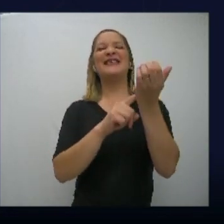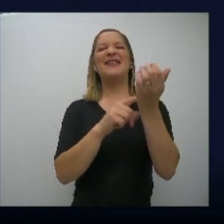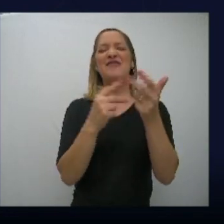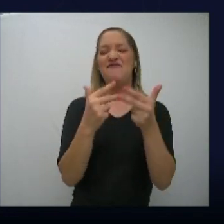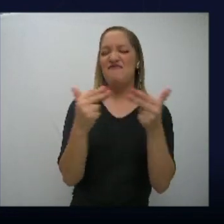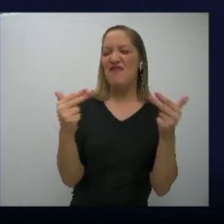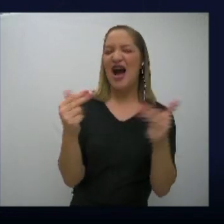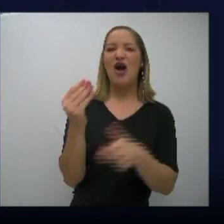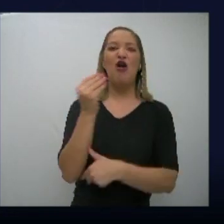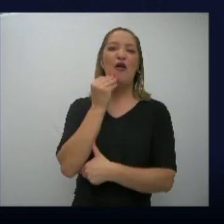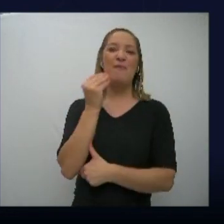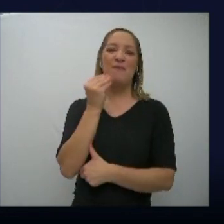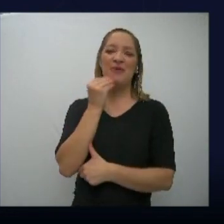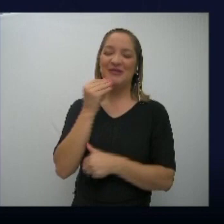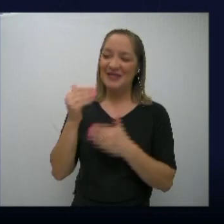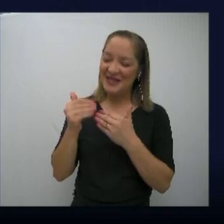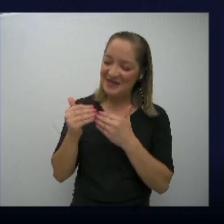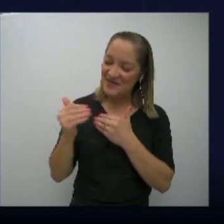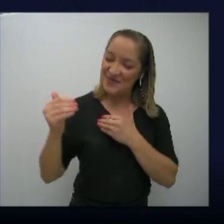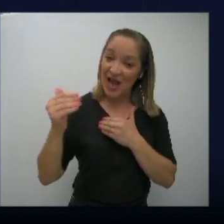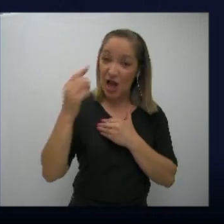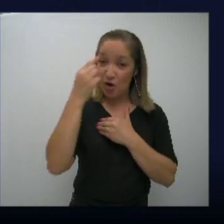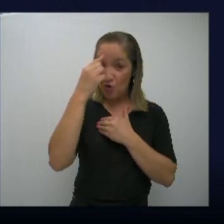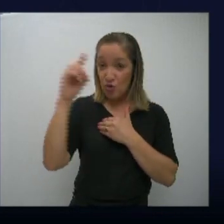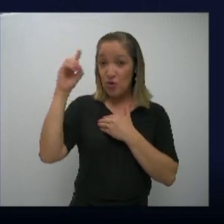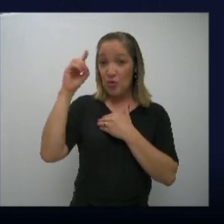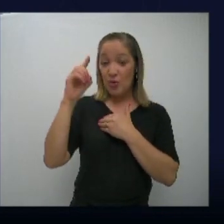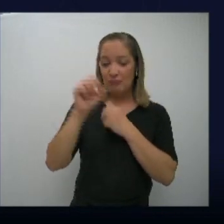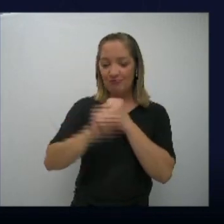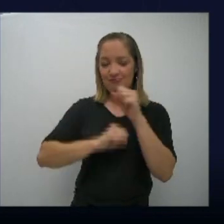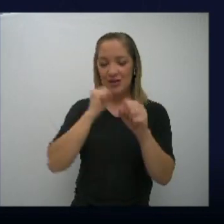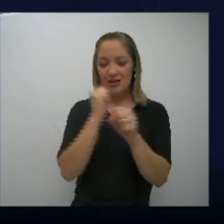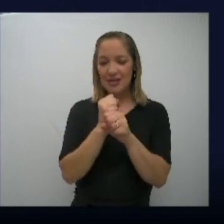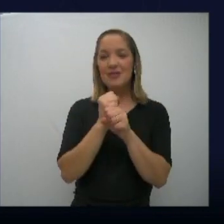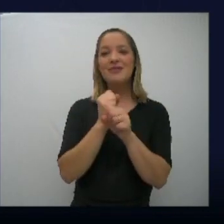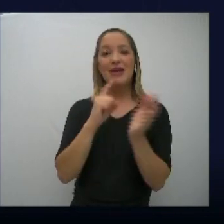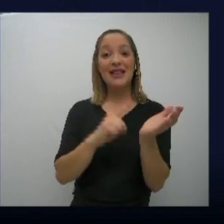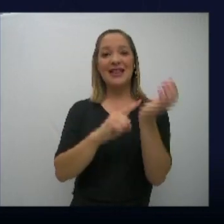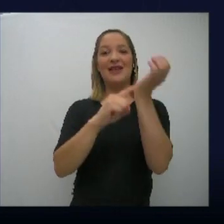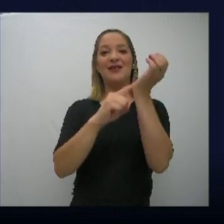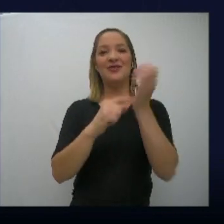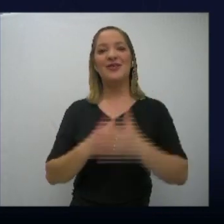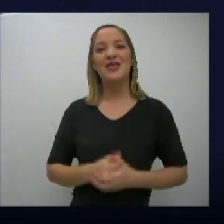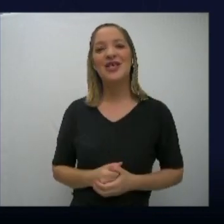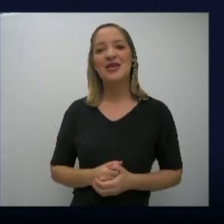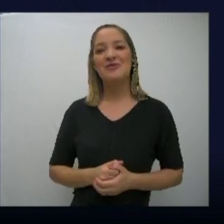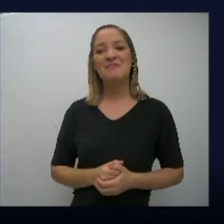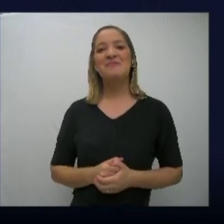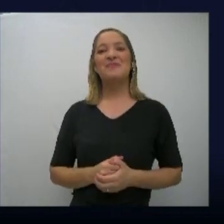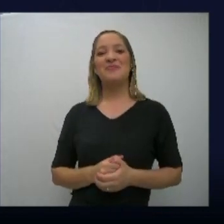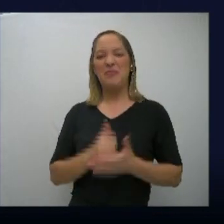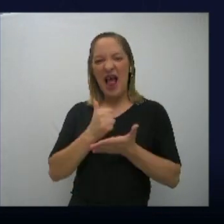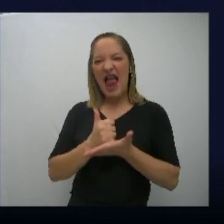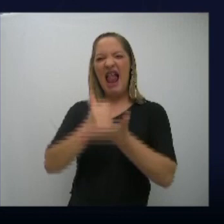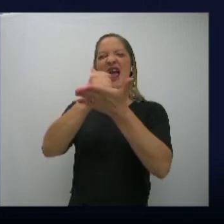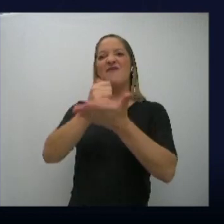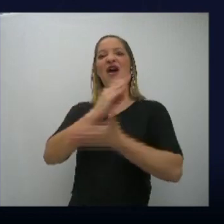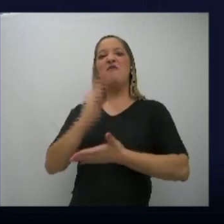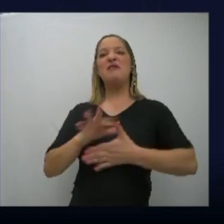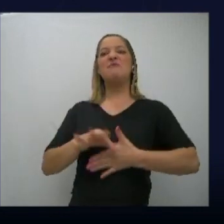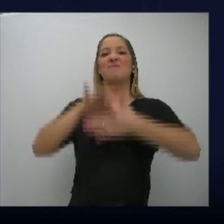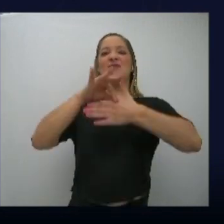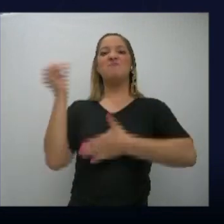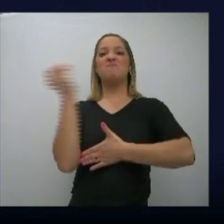muitas oportunidades a frente os últimos humanos de crescimento i-tec é só a ponta do iceberg vamos levar o Brasil com a liderança de